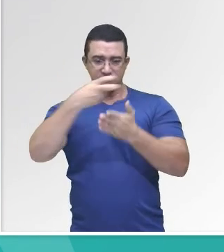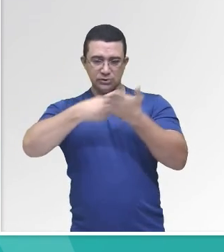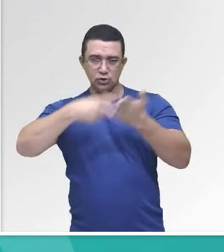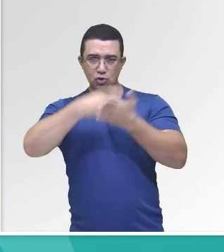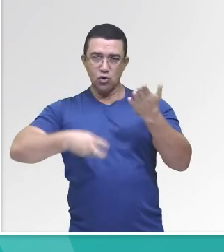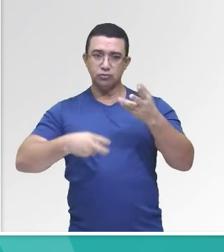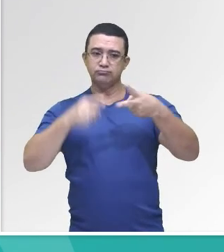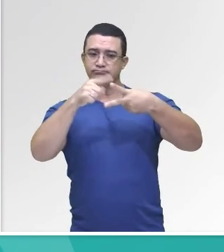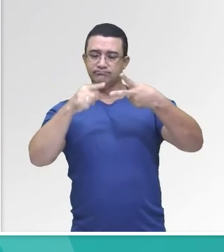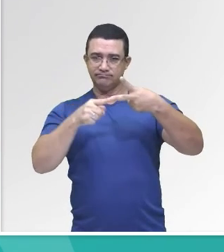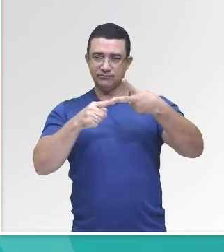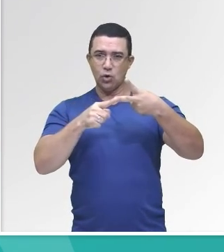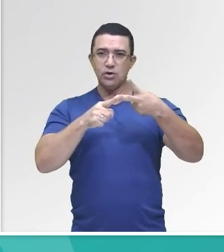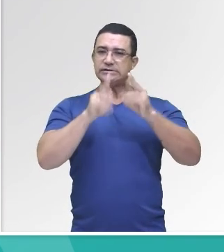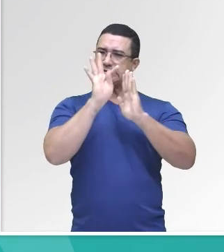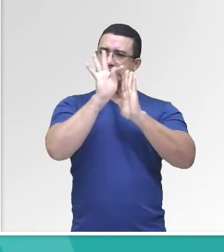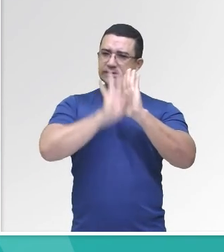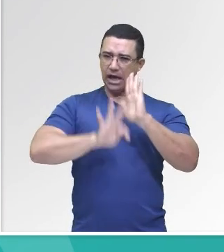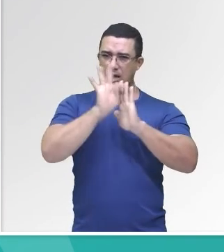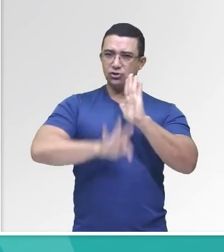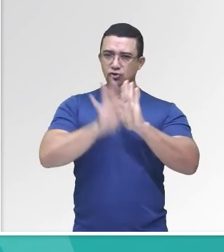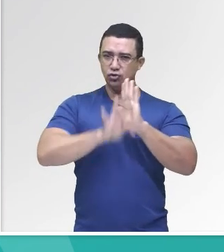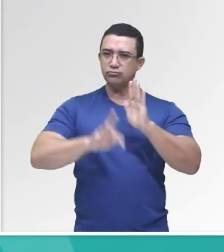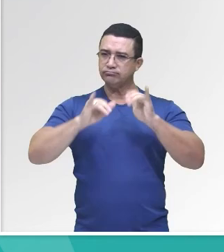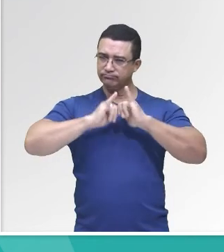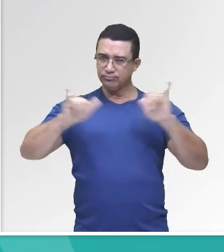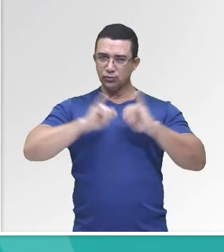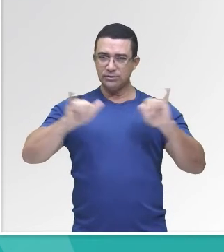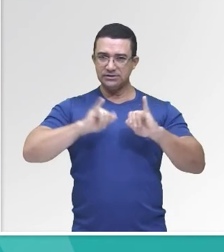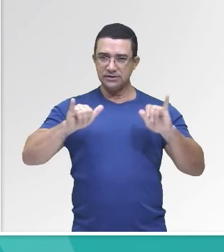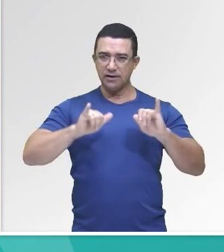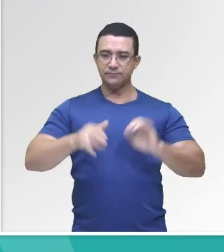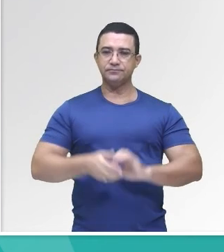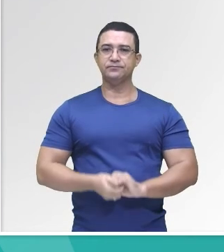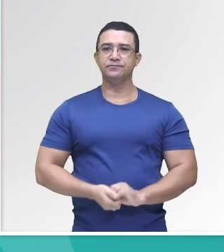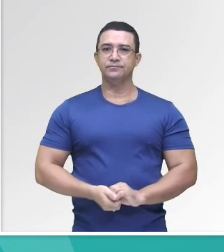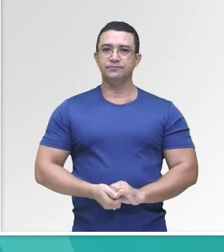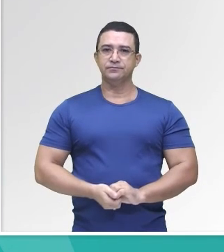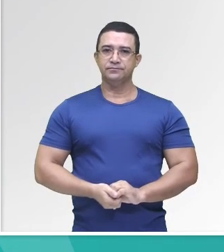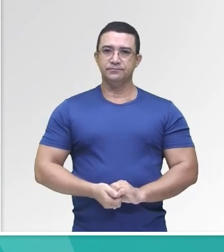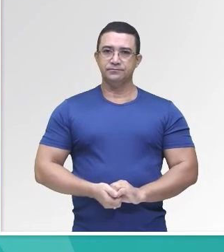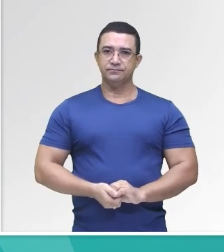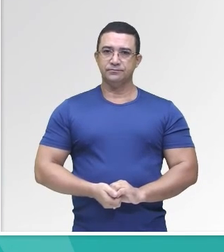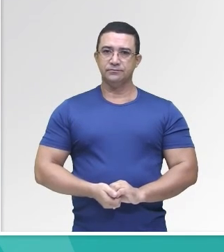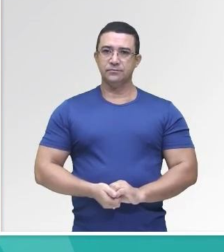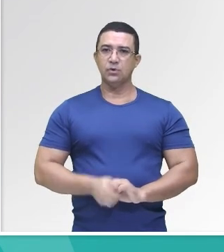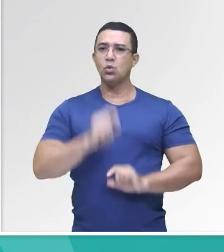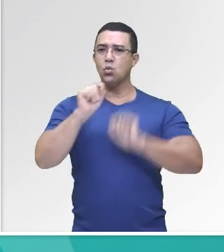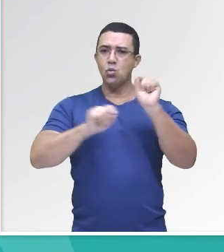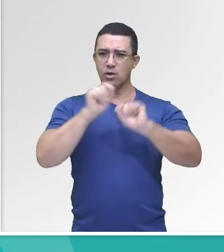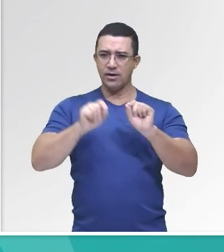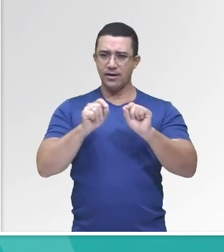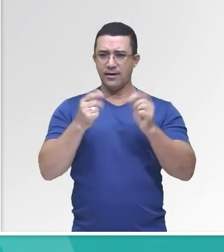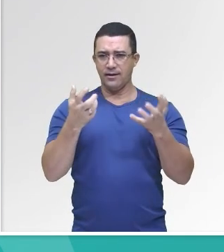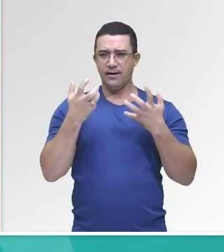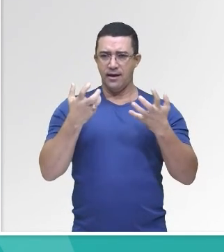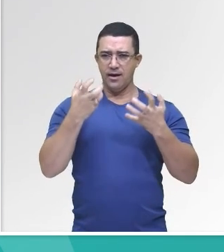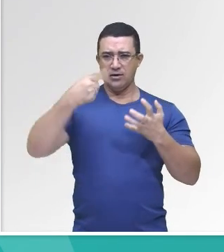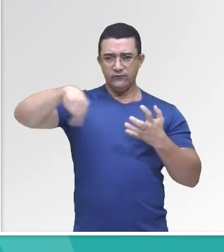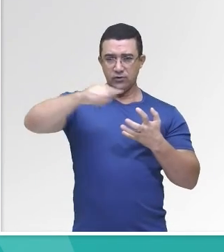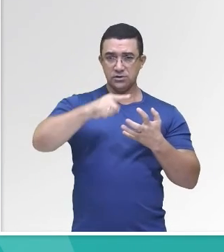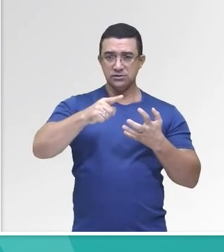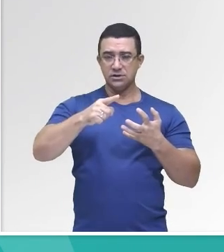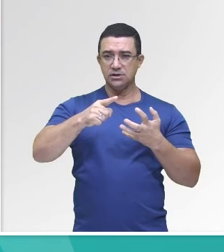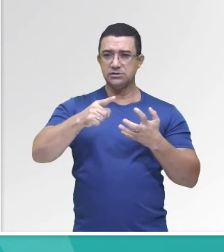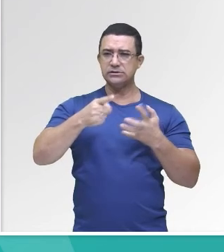vimos dois textos publicitários. E aí, o que eu quero que vocês